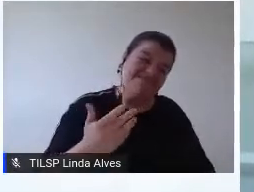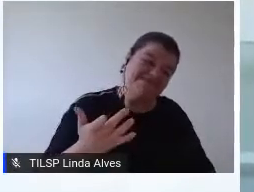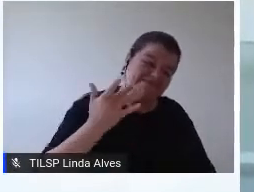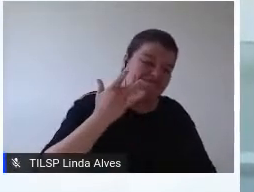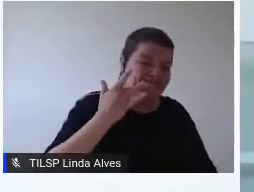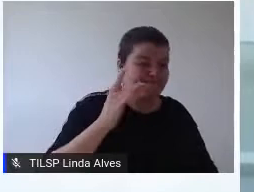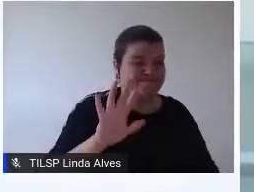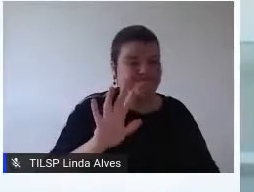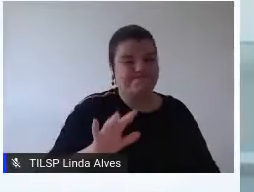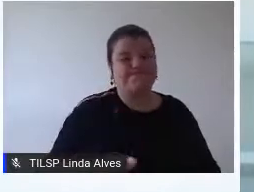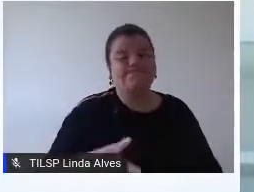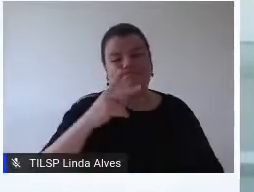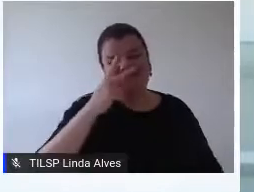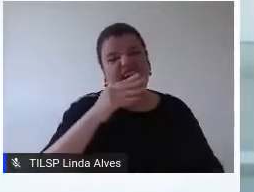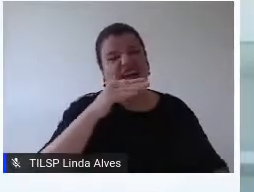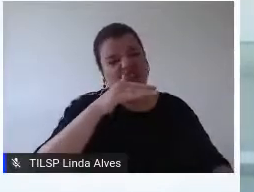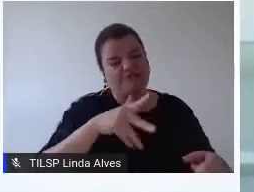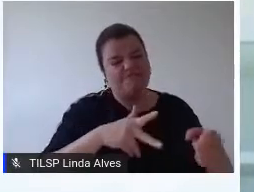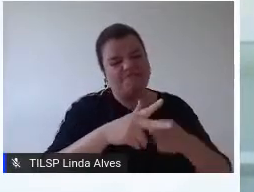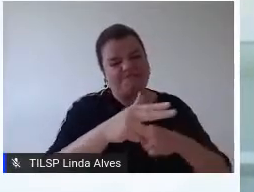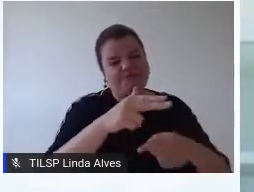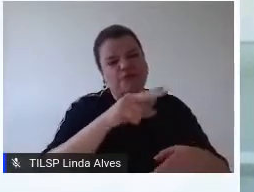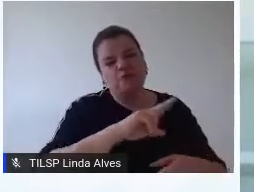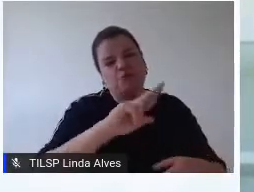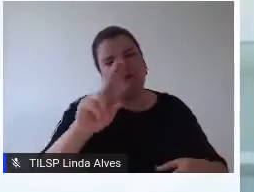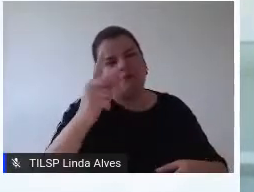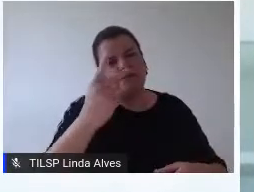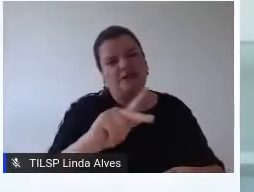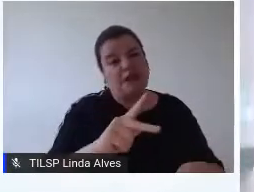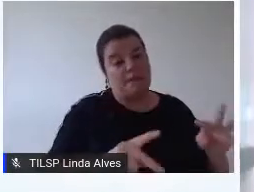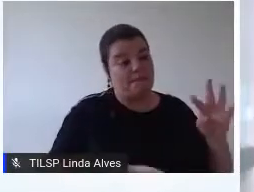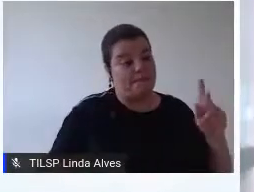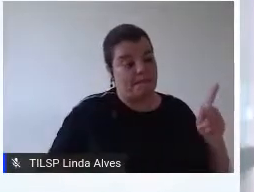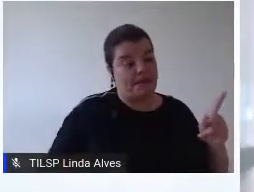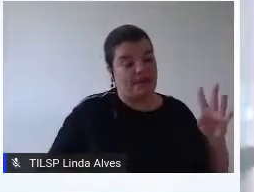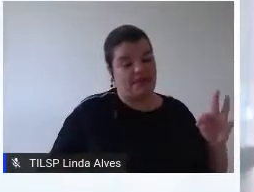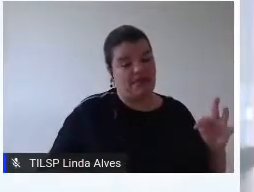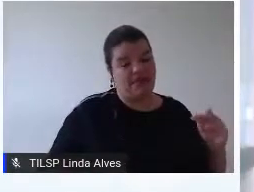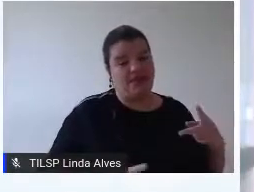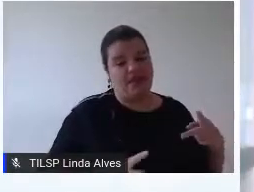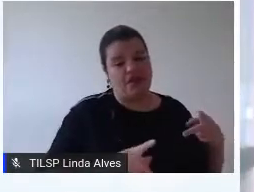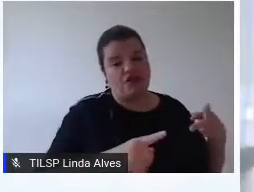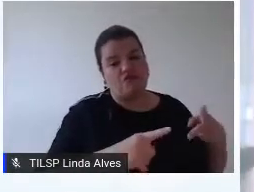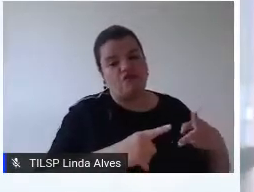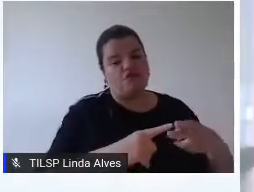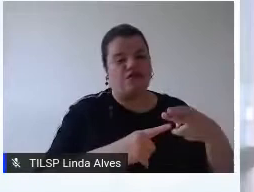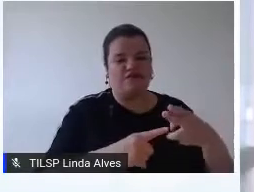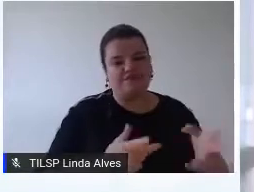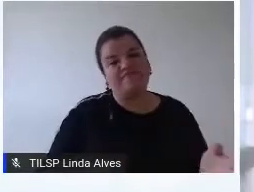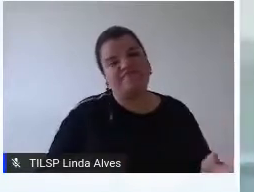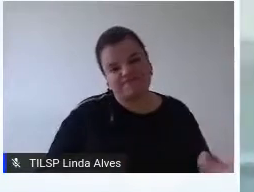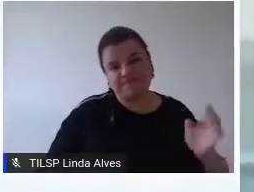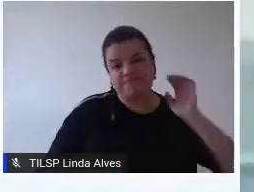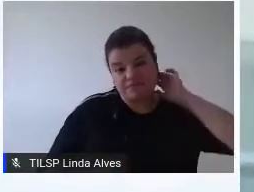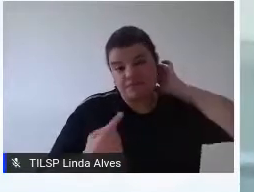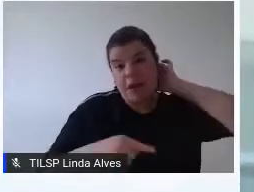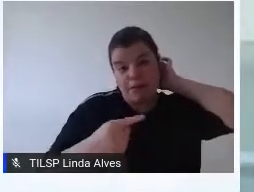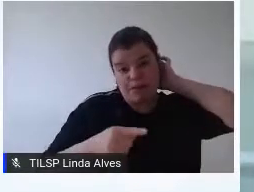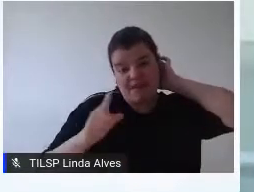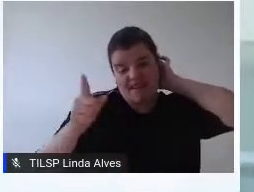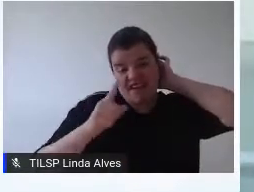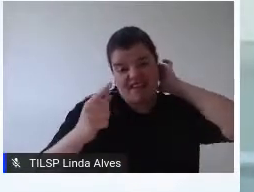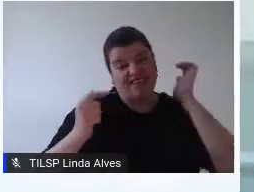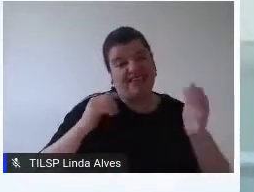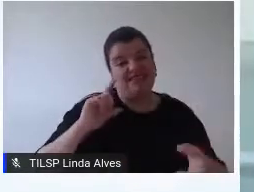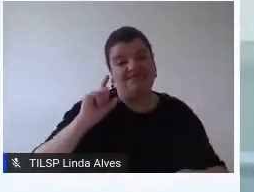causará veto ao nome deles, em particular do PT. Então, provavelmente, em função disso, está em exame,